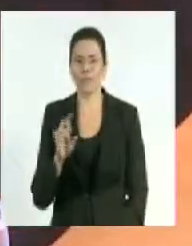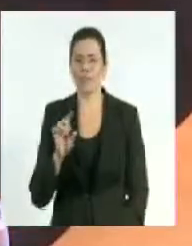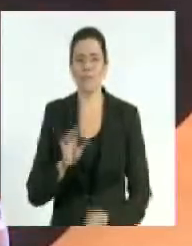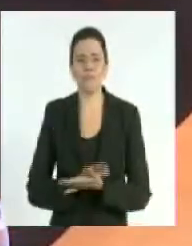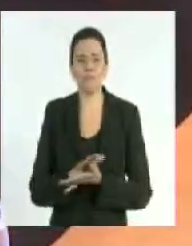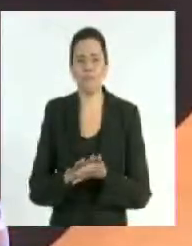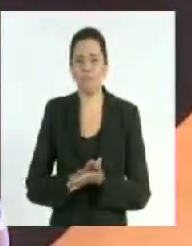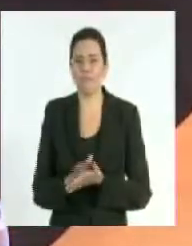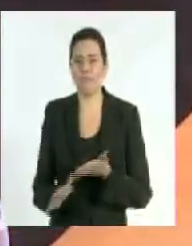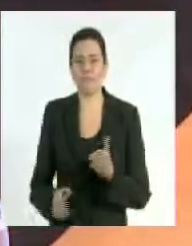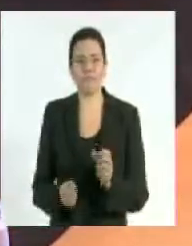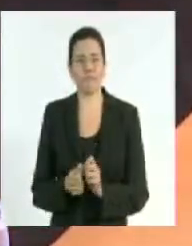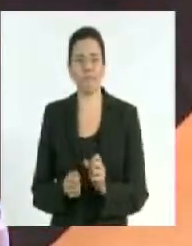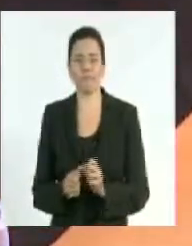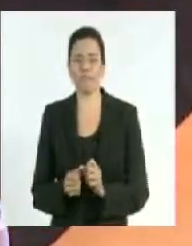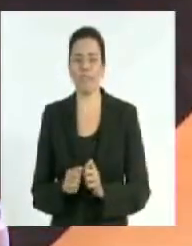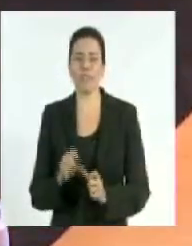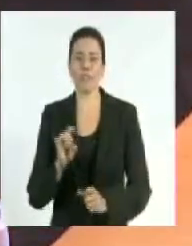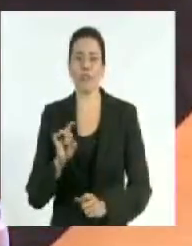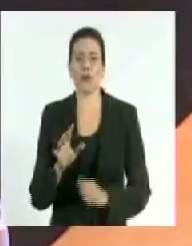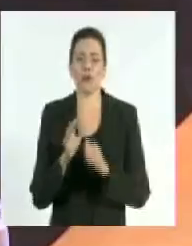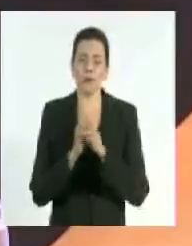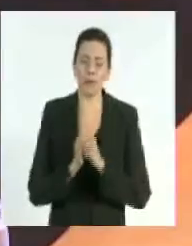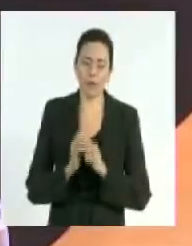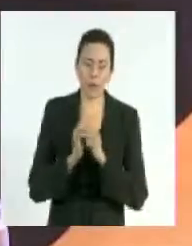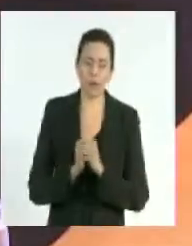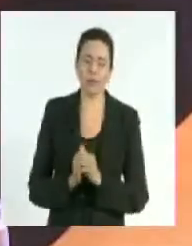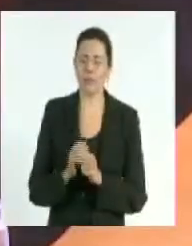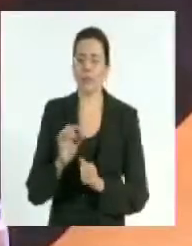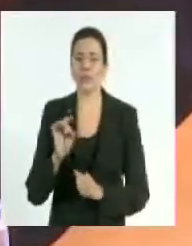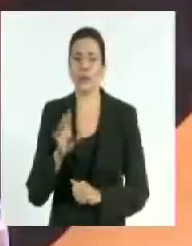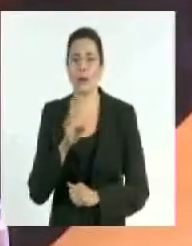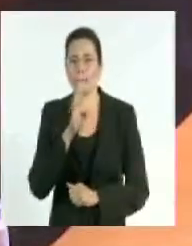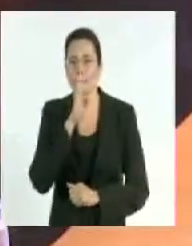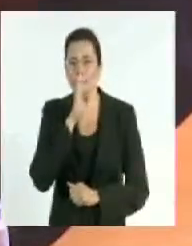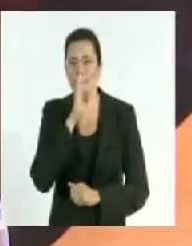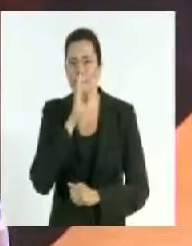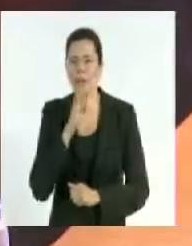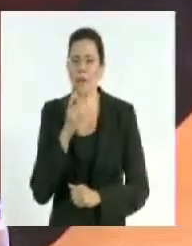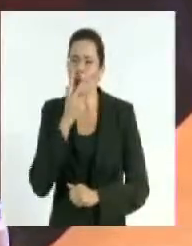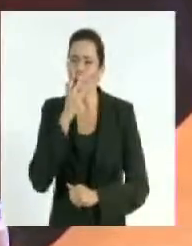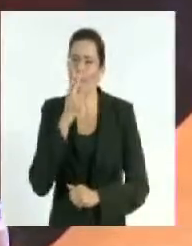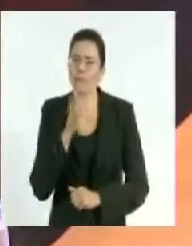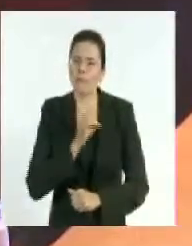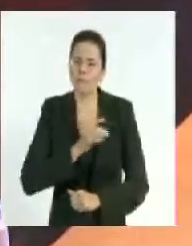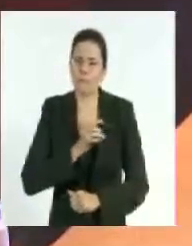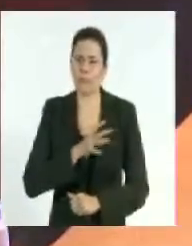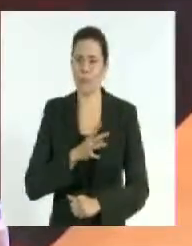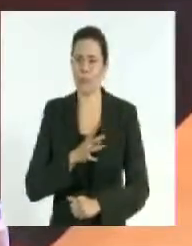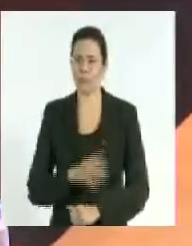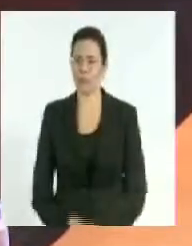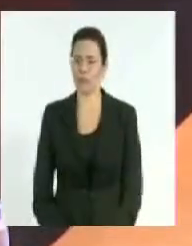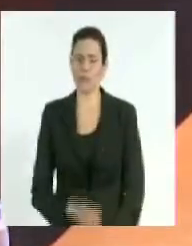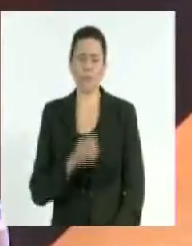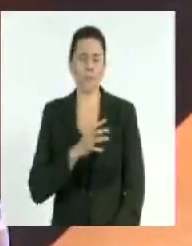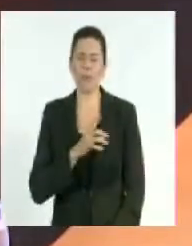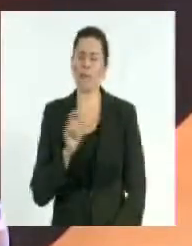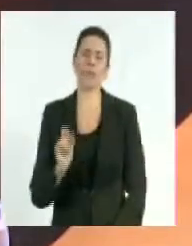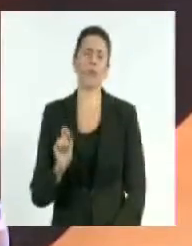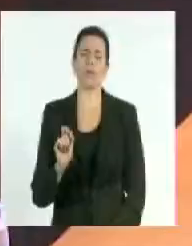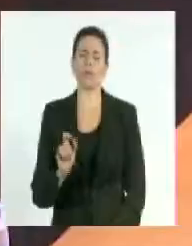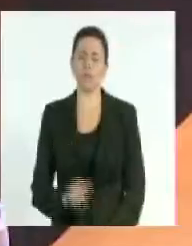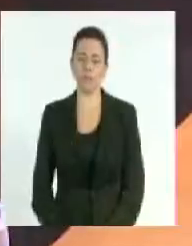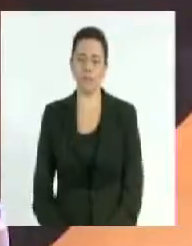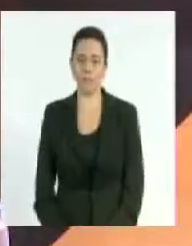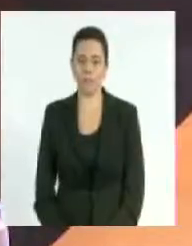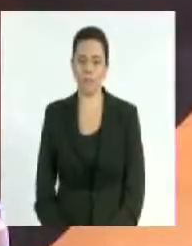silêncio, e os gritos dessa casa nós não escutamos. Não sei com medo de quê. É algo que ultrapassa os limites das